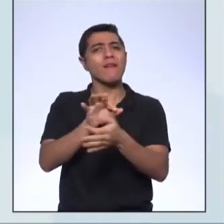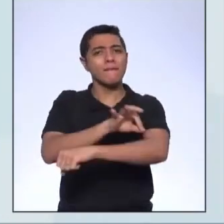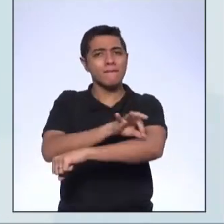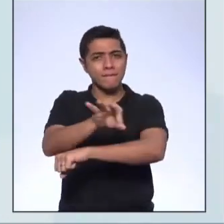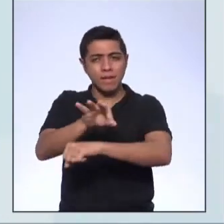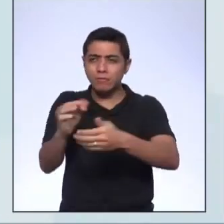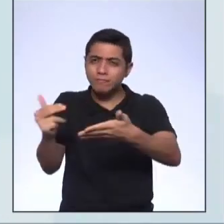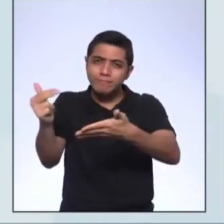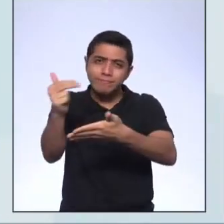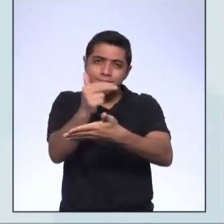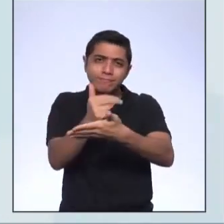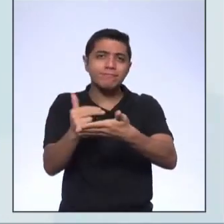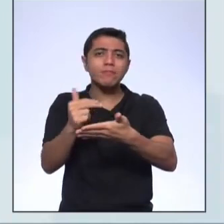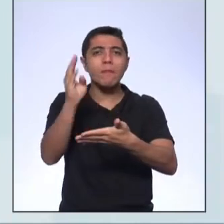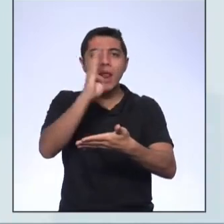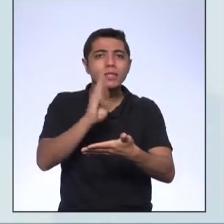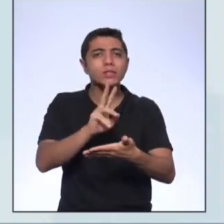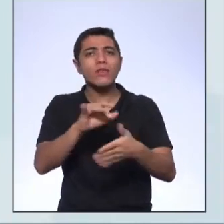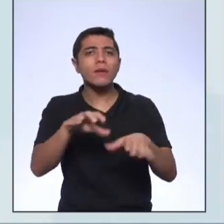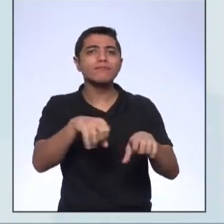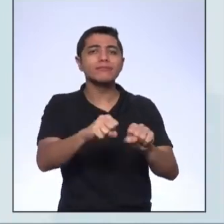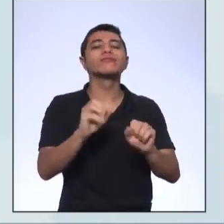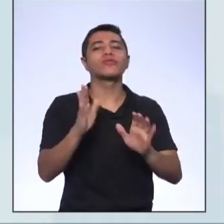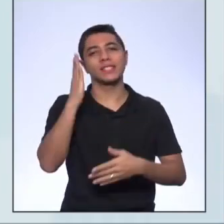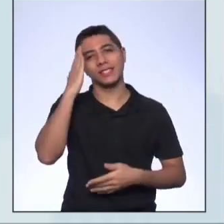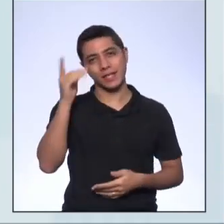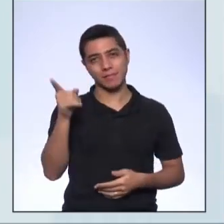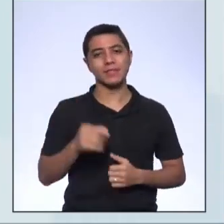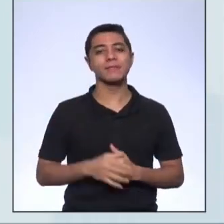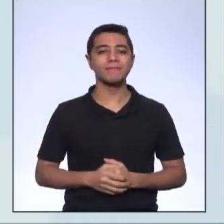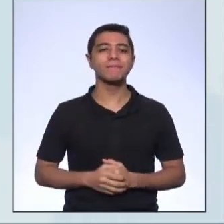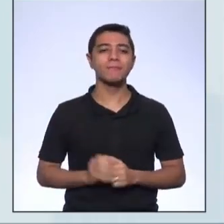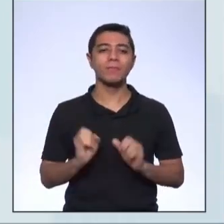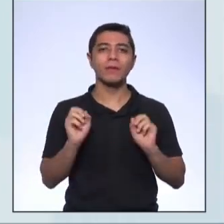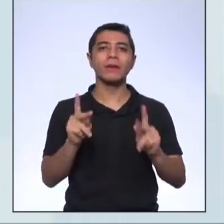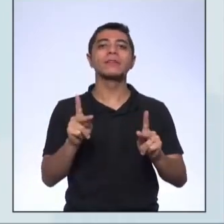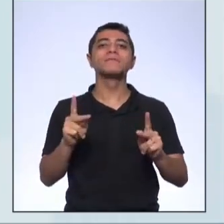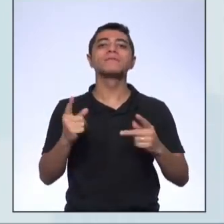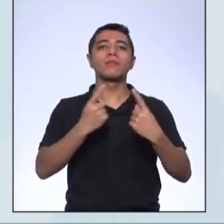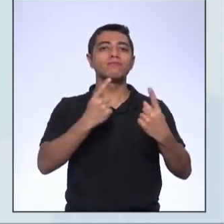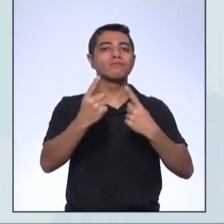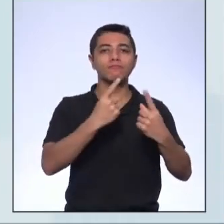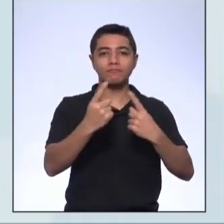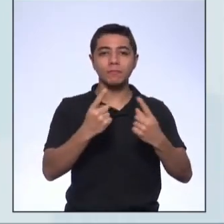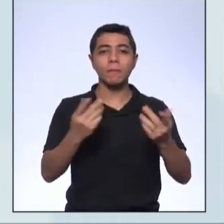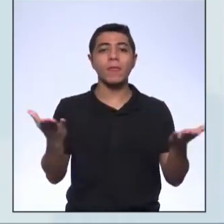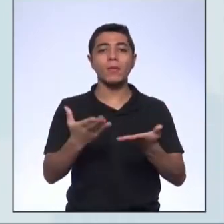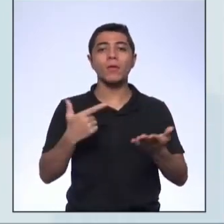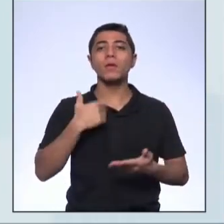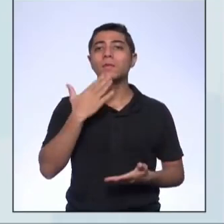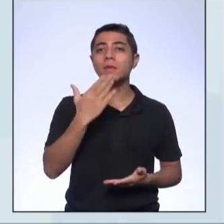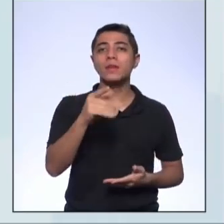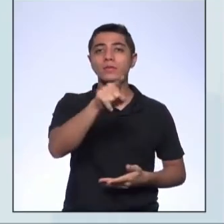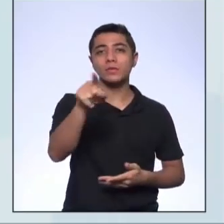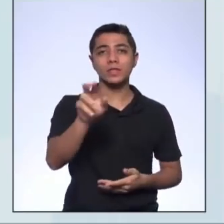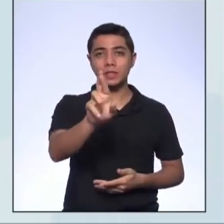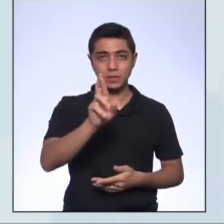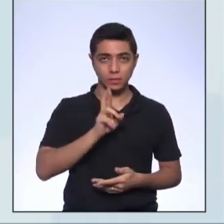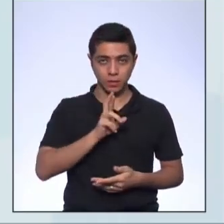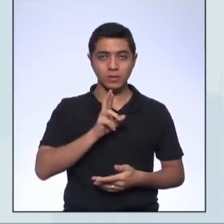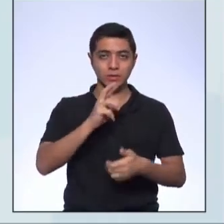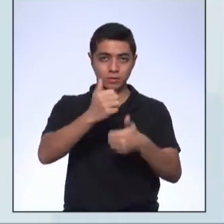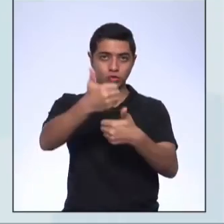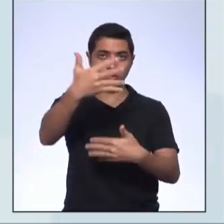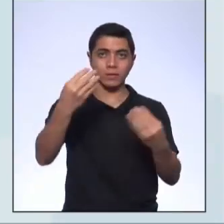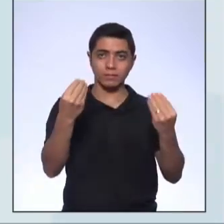Então, olha só, já que a gente já discutiu isso, né? Vamos pedir o retorno de vocês agora. Eu vou dar um minutinho só, tá?